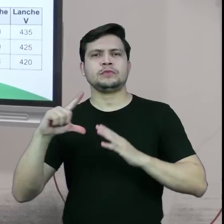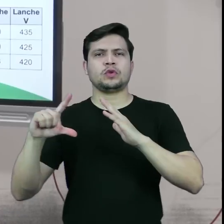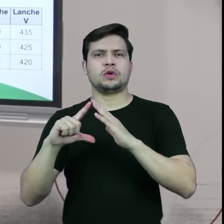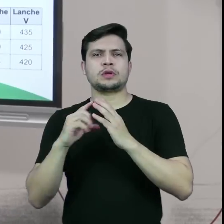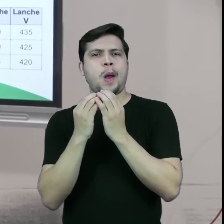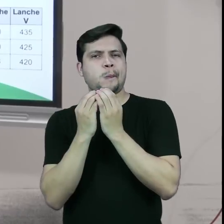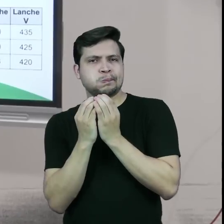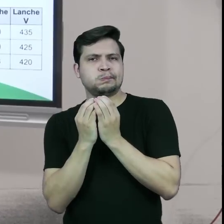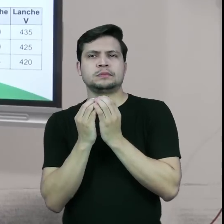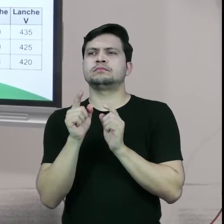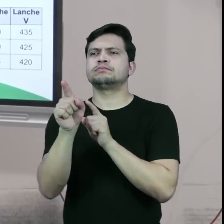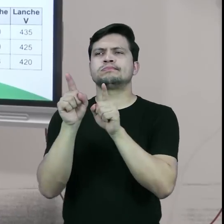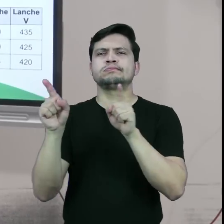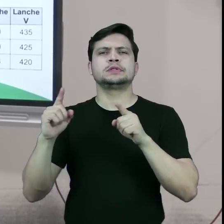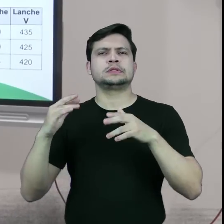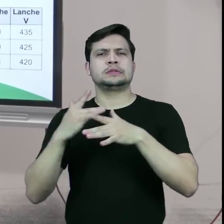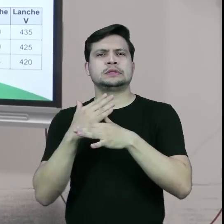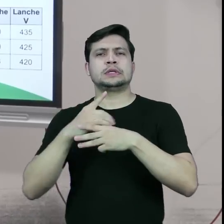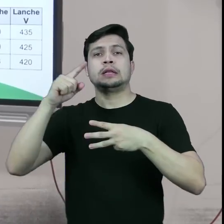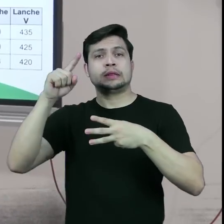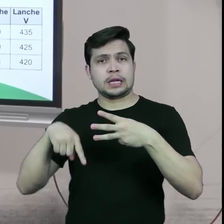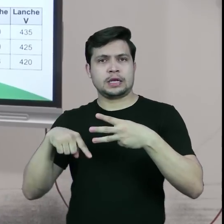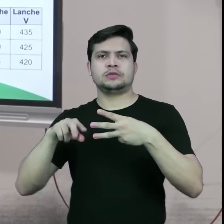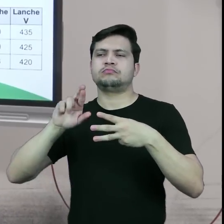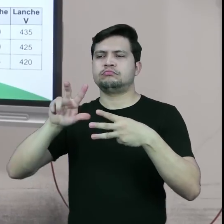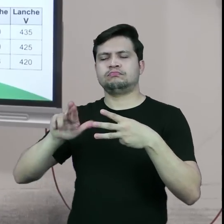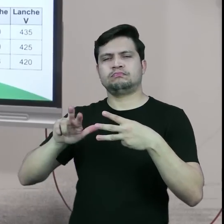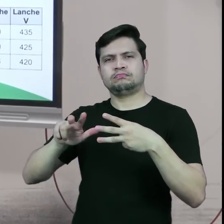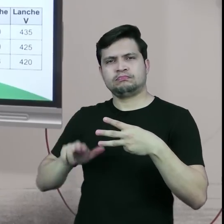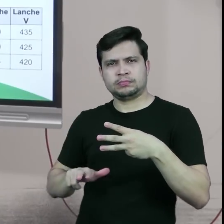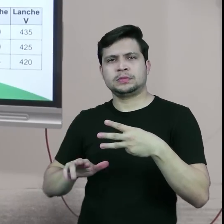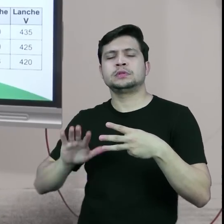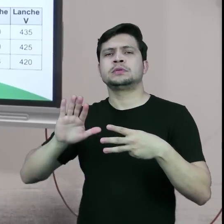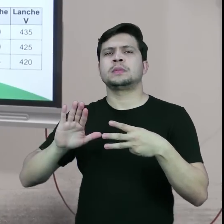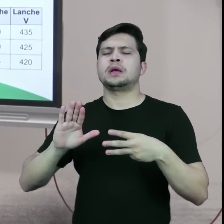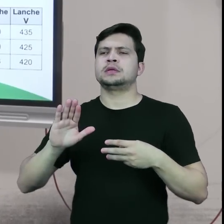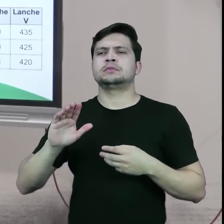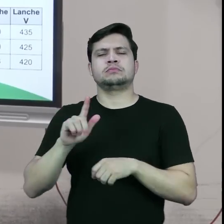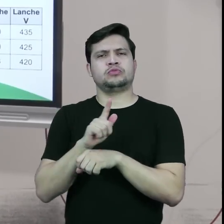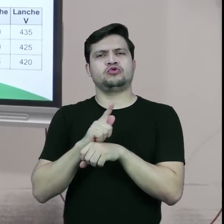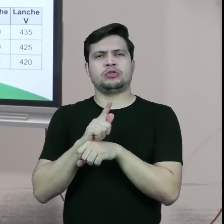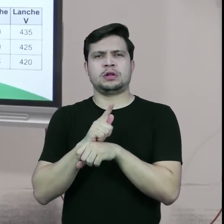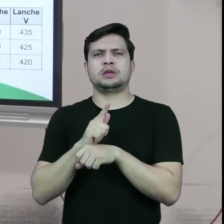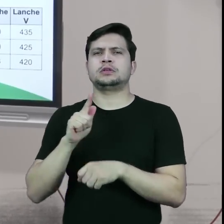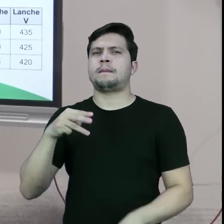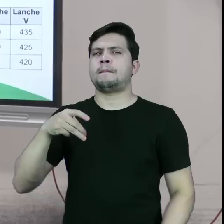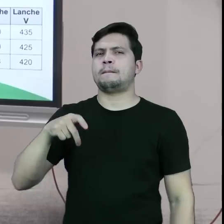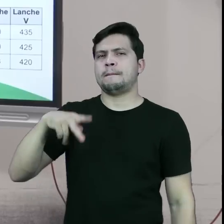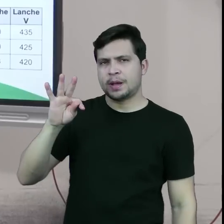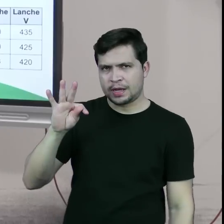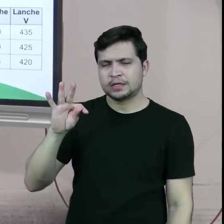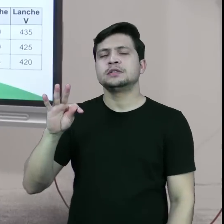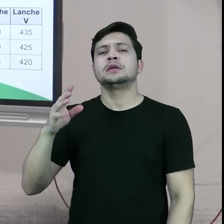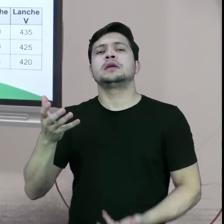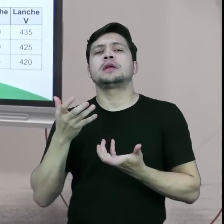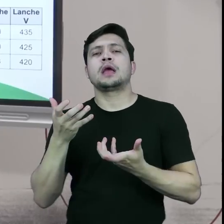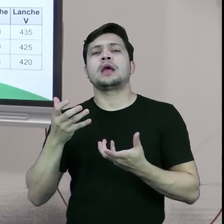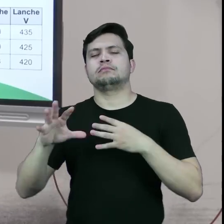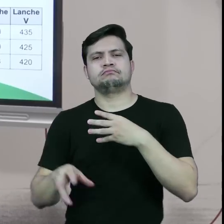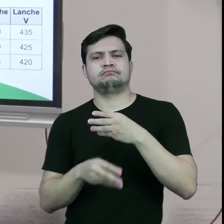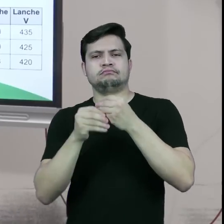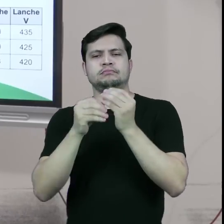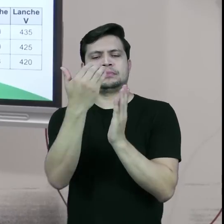próximo da nossa soma de 90, que no caso é o nosso jogador 1, que tem 77 pontos. Tranquilo?